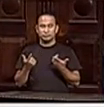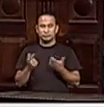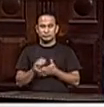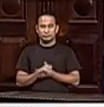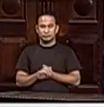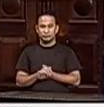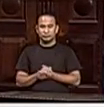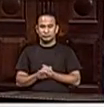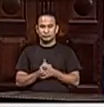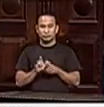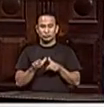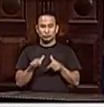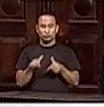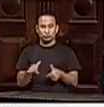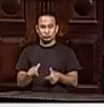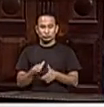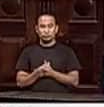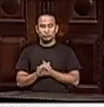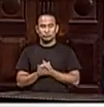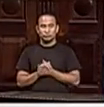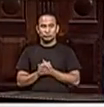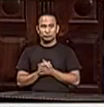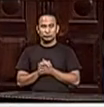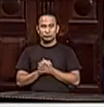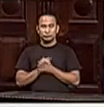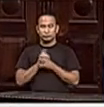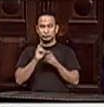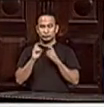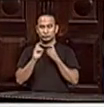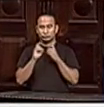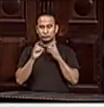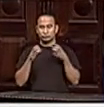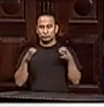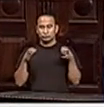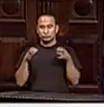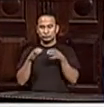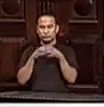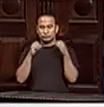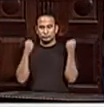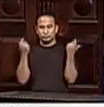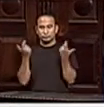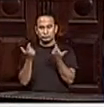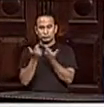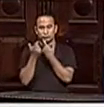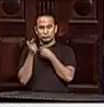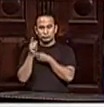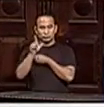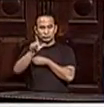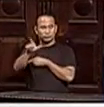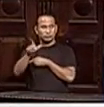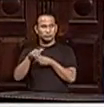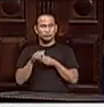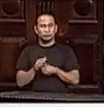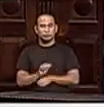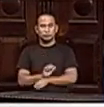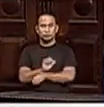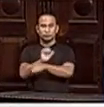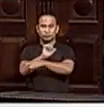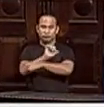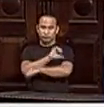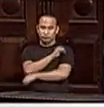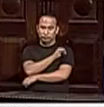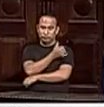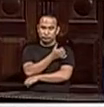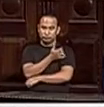diretamente para posições discutidas no âmbito dessa Assembleia Legislativa e no âmbito da política estadual do Estado do Rio de